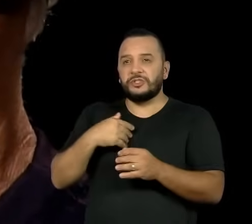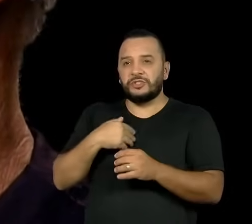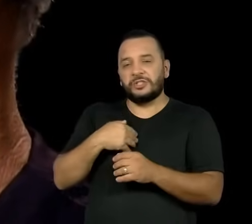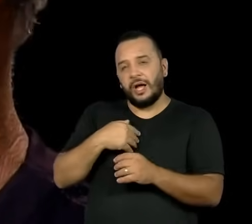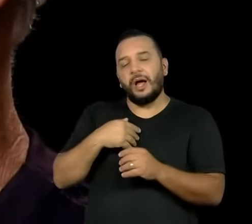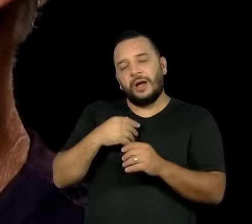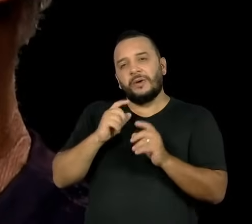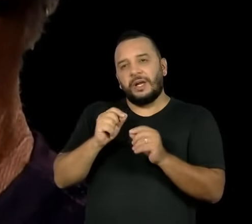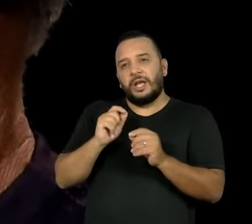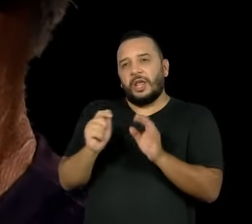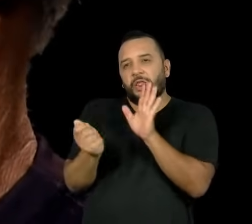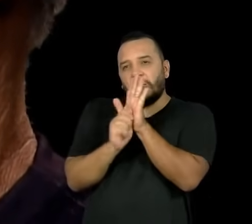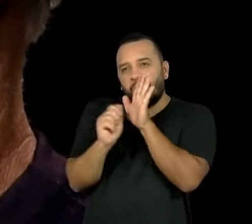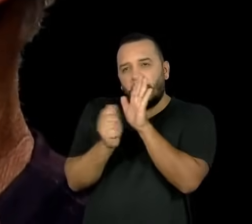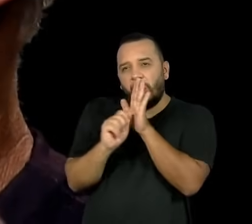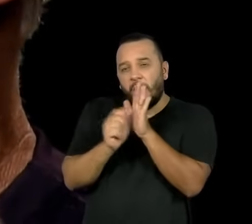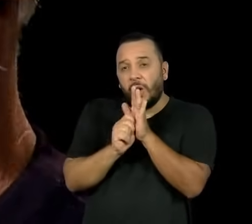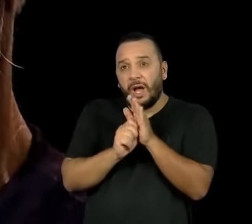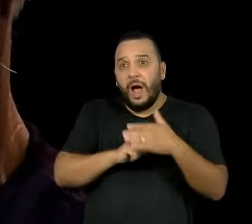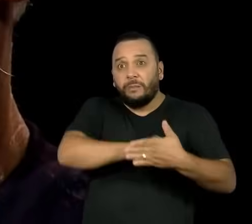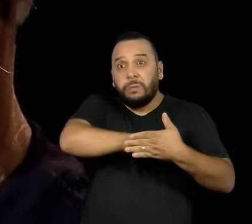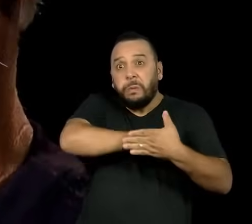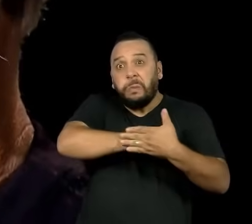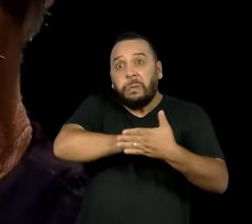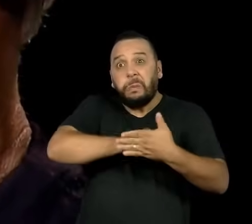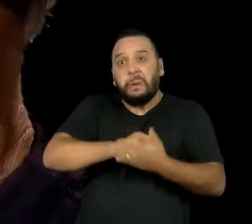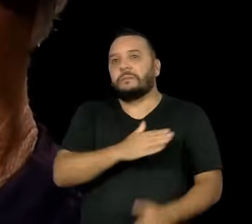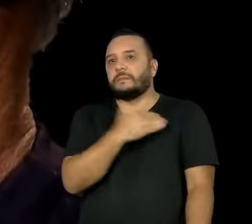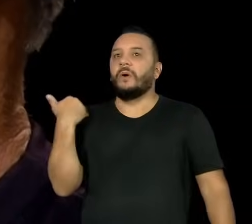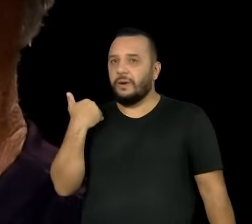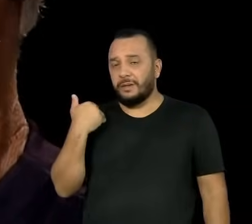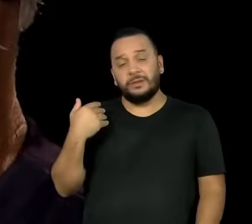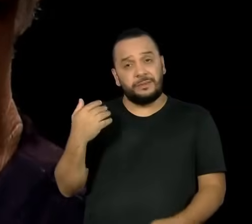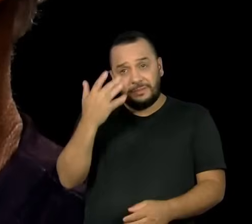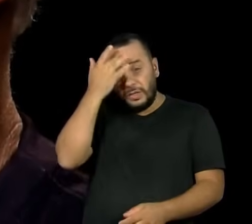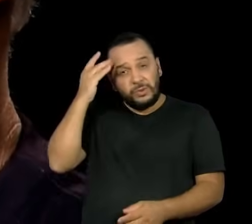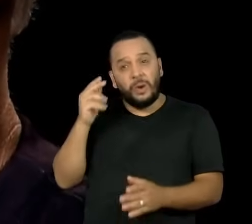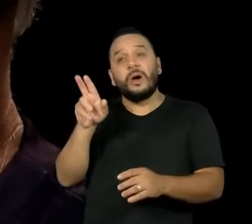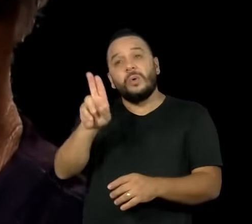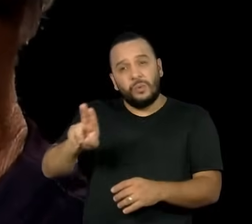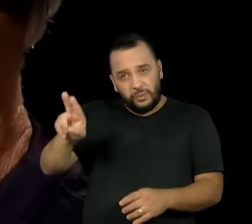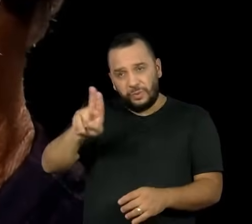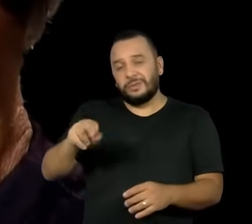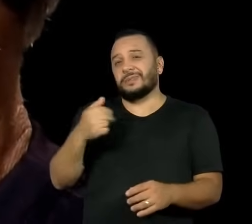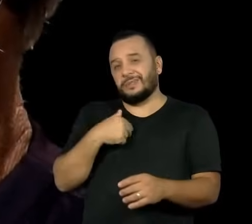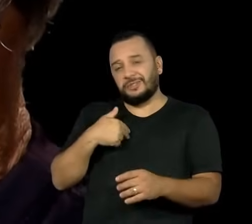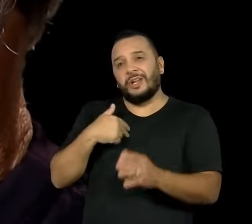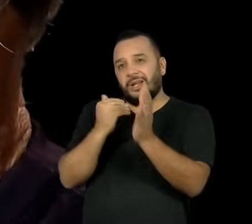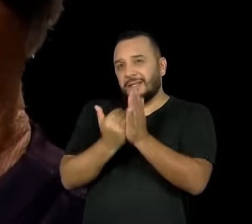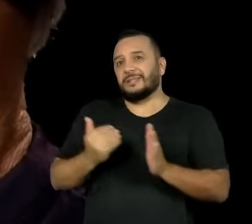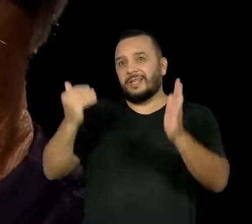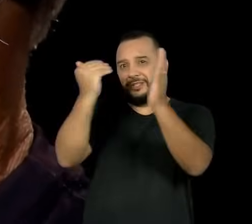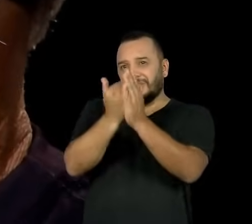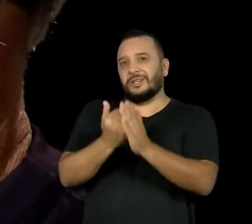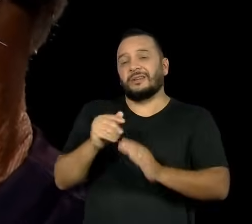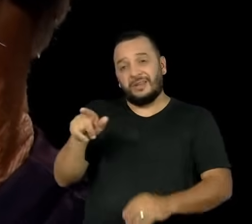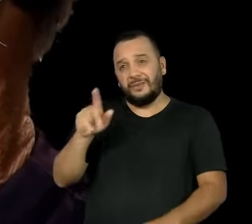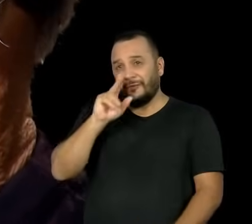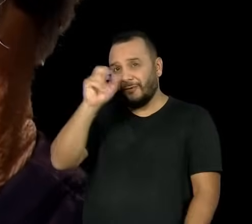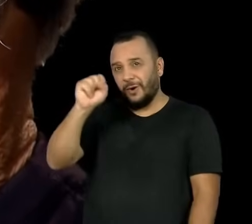Ela é prescrita, ela é usada de forma abusiva, é um opioide muito